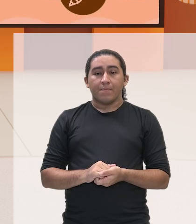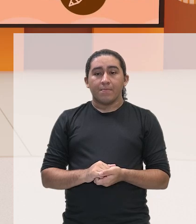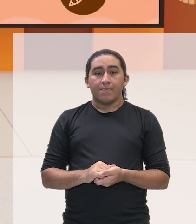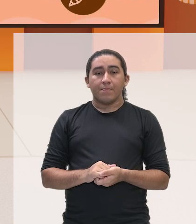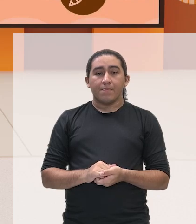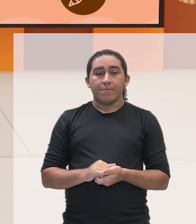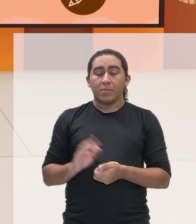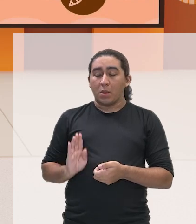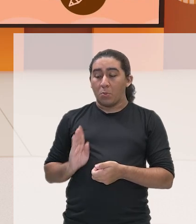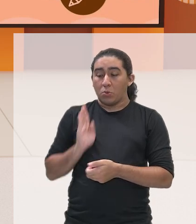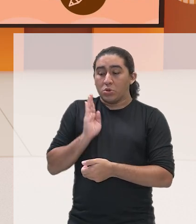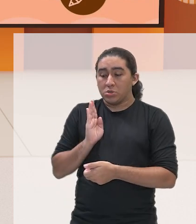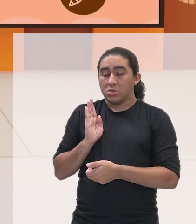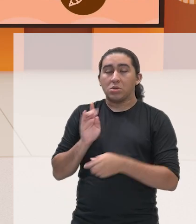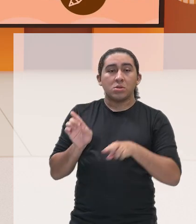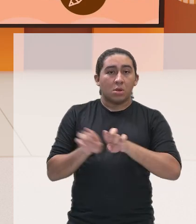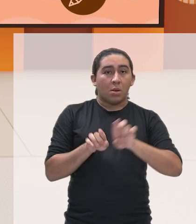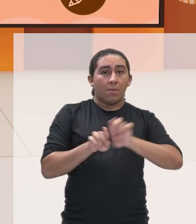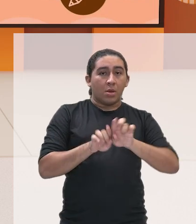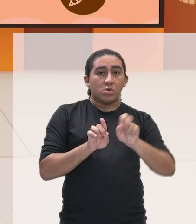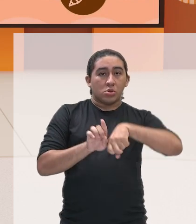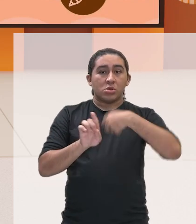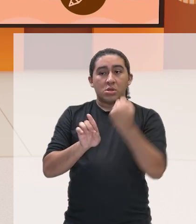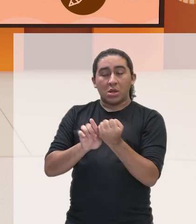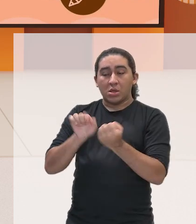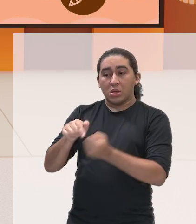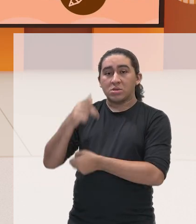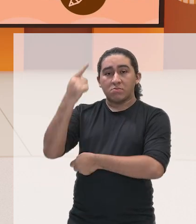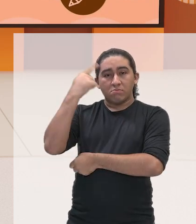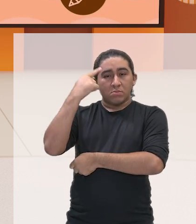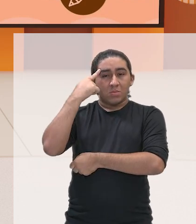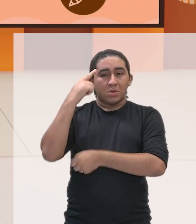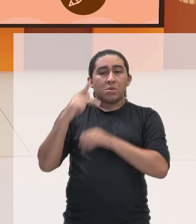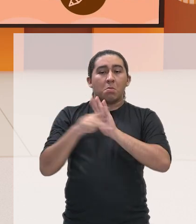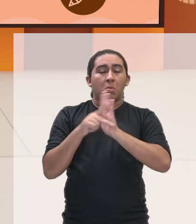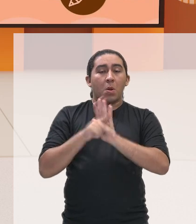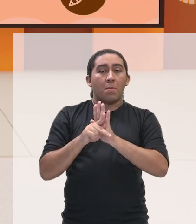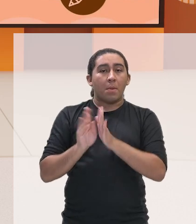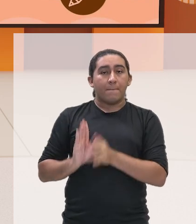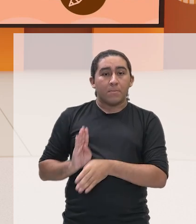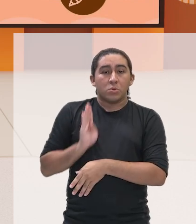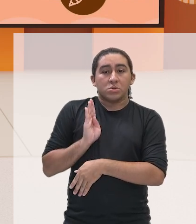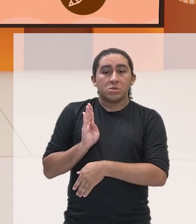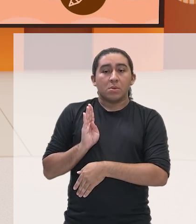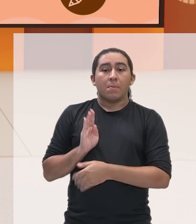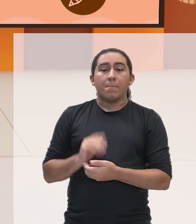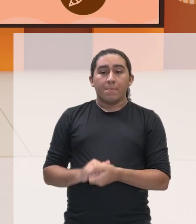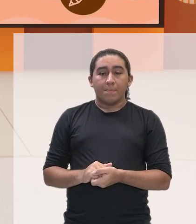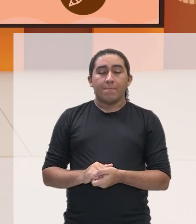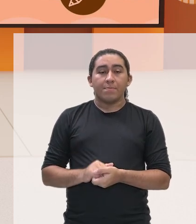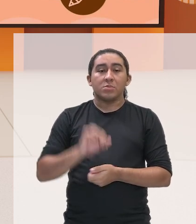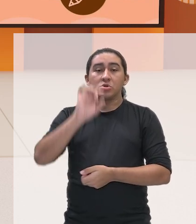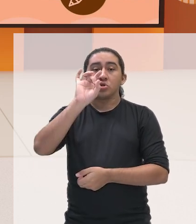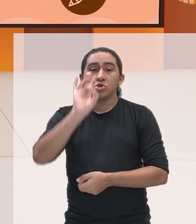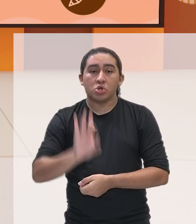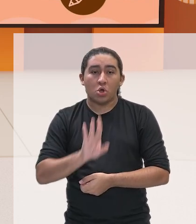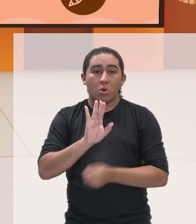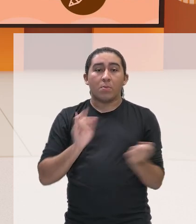A burguesia, a sociedade almejada pela burguesia só